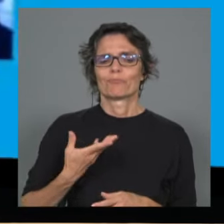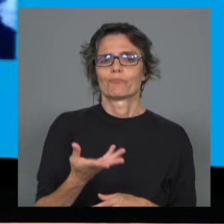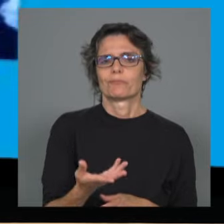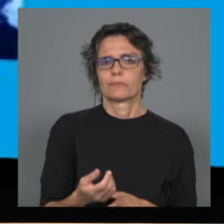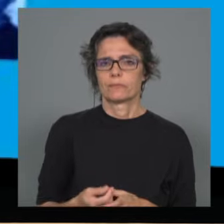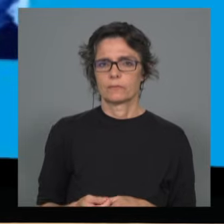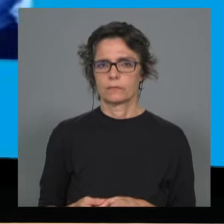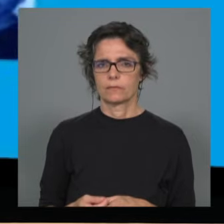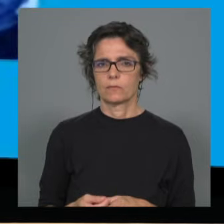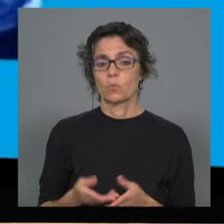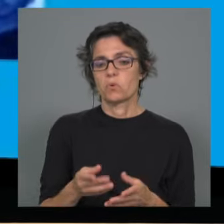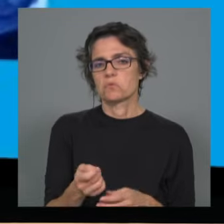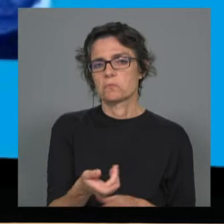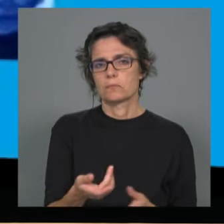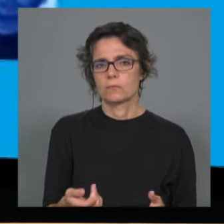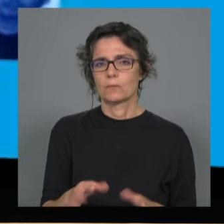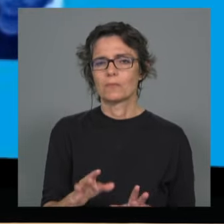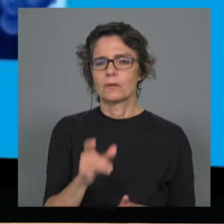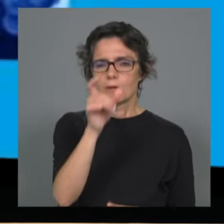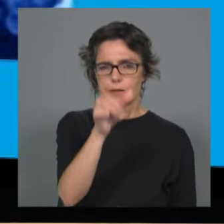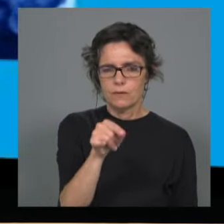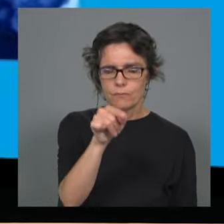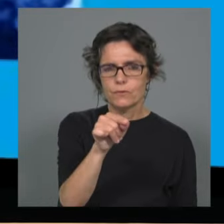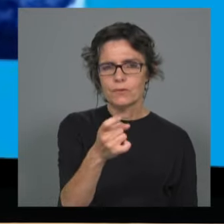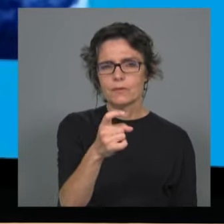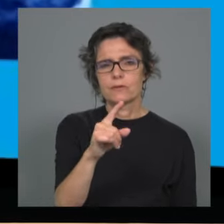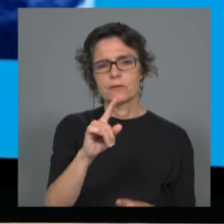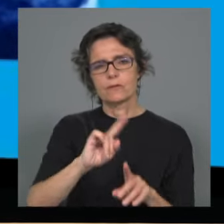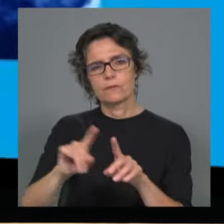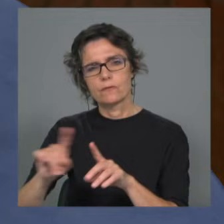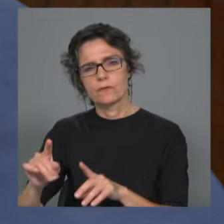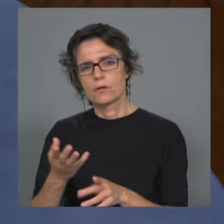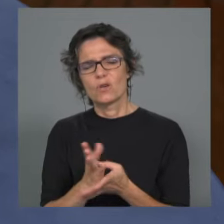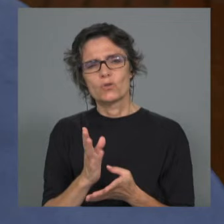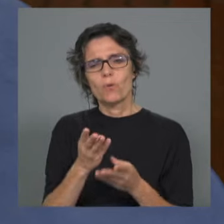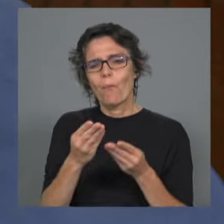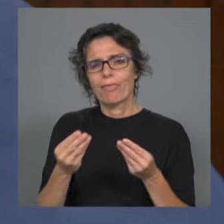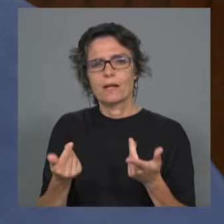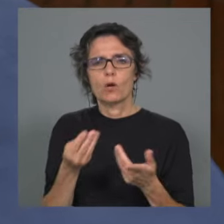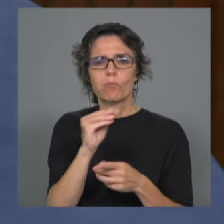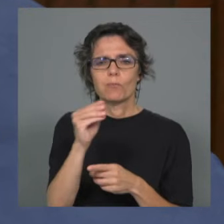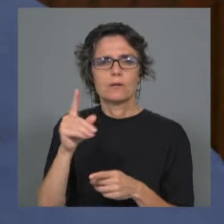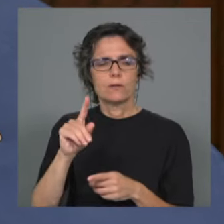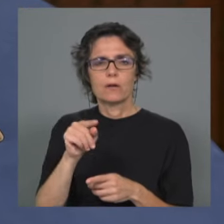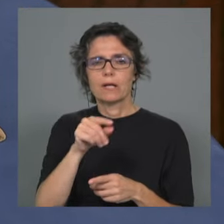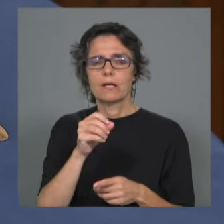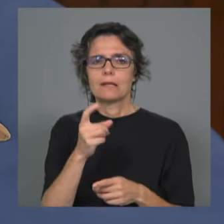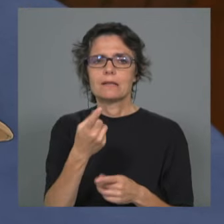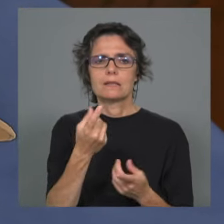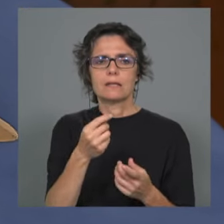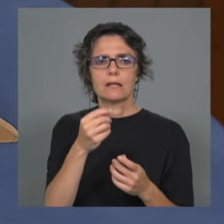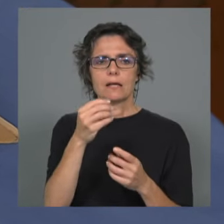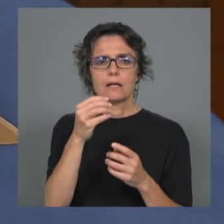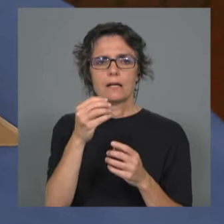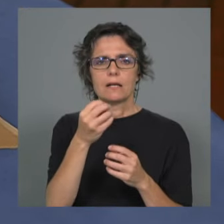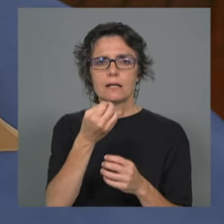chamamos. O próximo muitas vezes tem outro tipo de necessidades, além de alimentares, tem necessidade da escuta, de alguém que